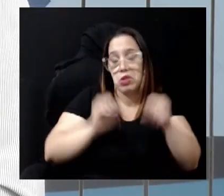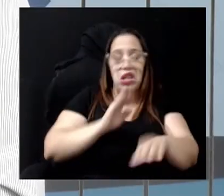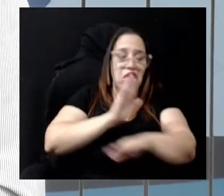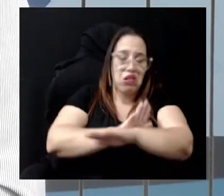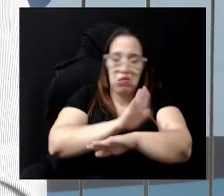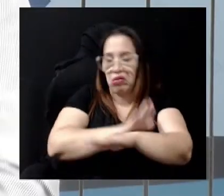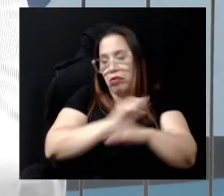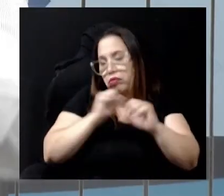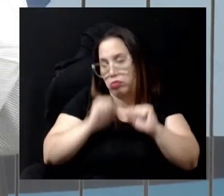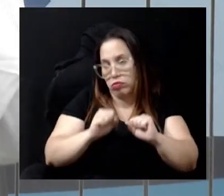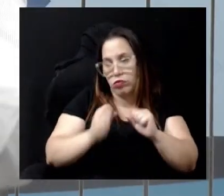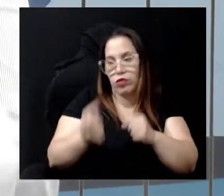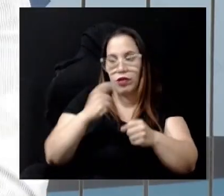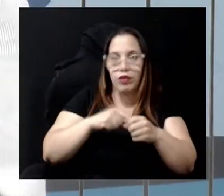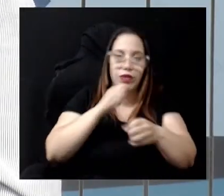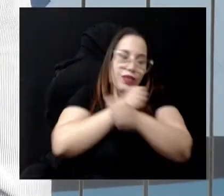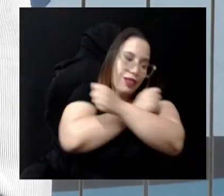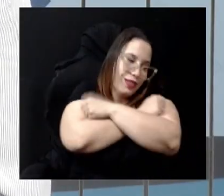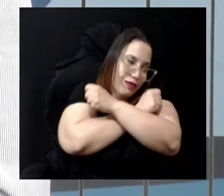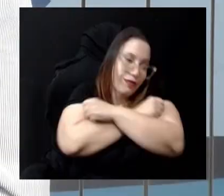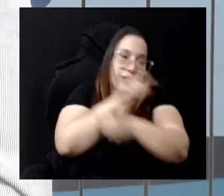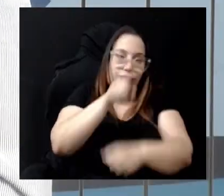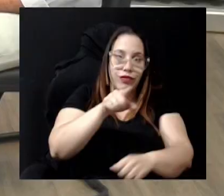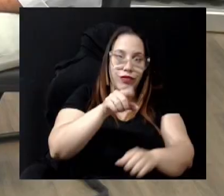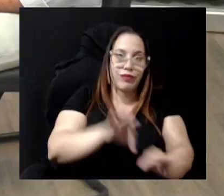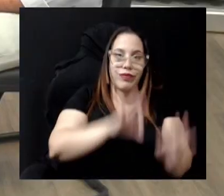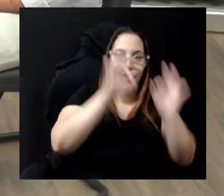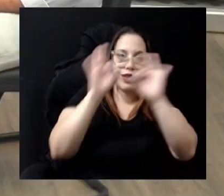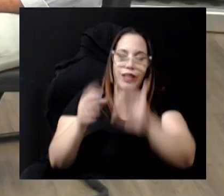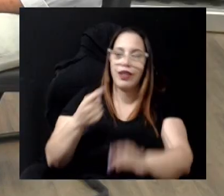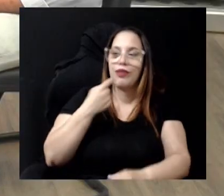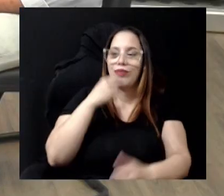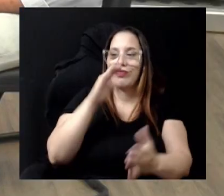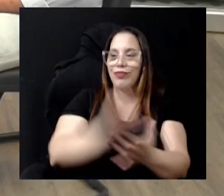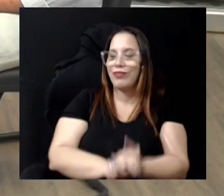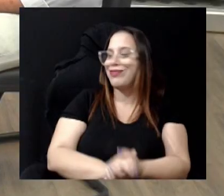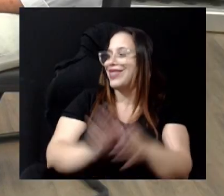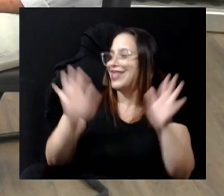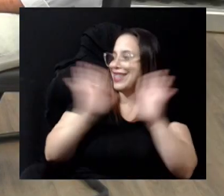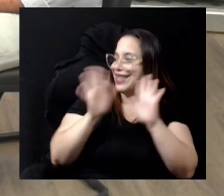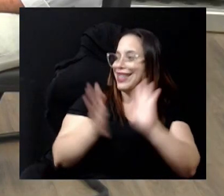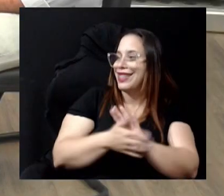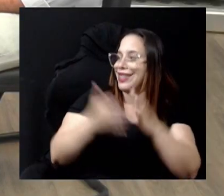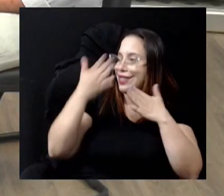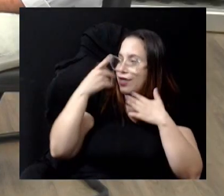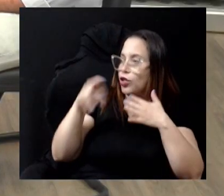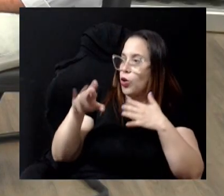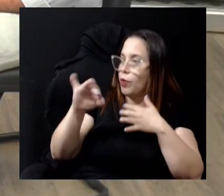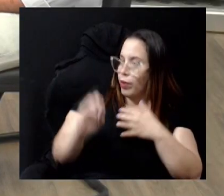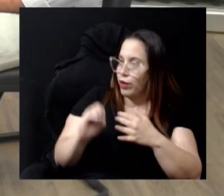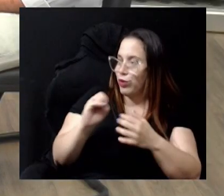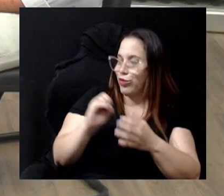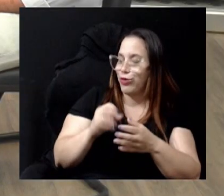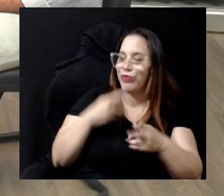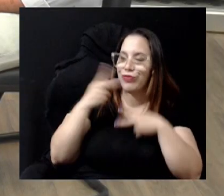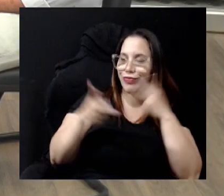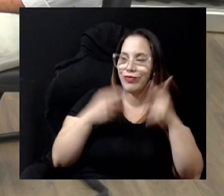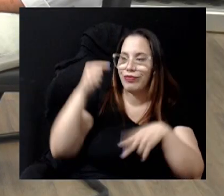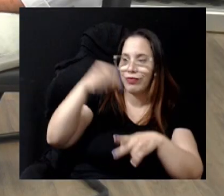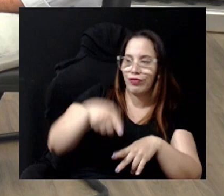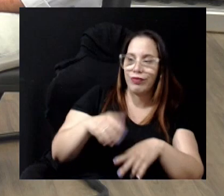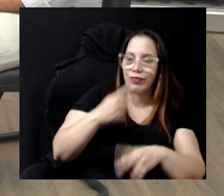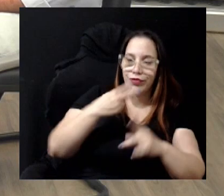Um grande abraço para você e para toda Campinas. Maravilha! Professor Roberto falando com a gente aqui no Ponto de